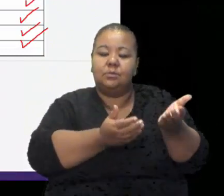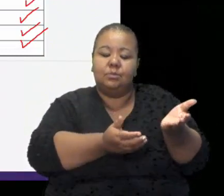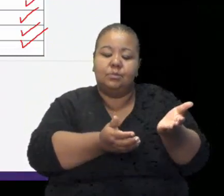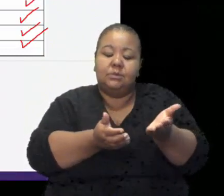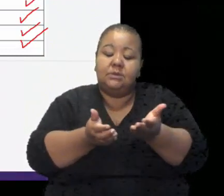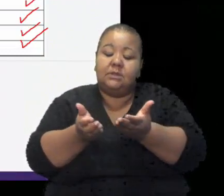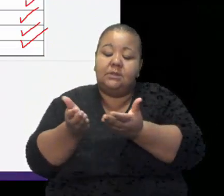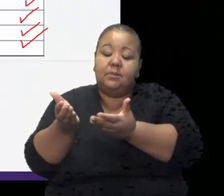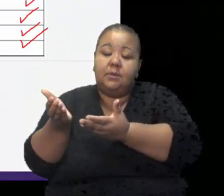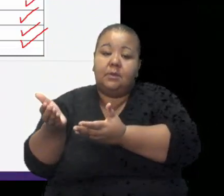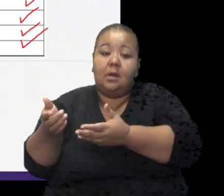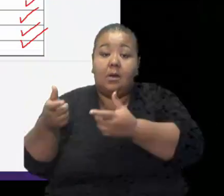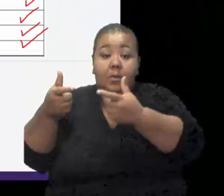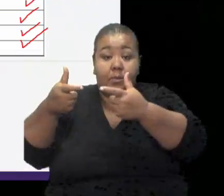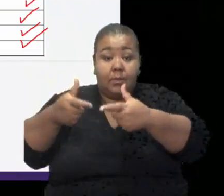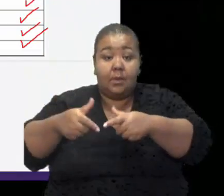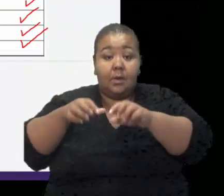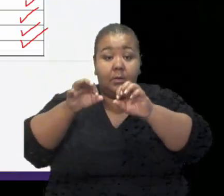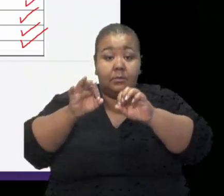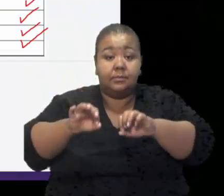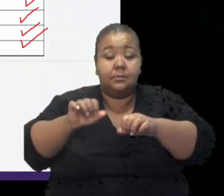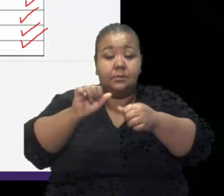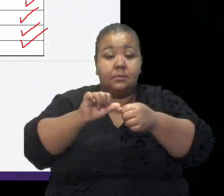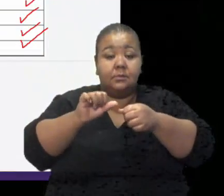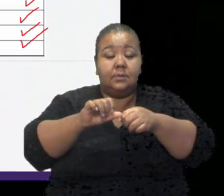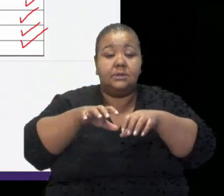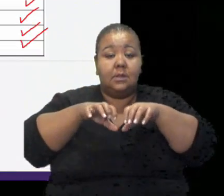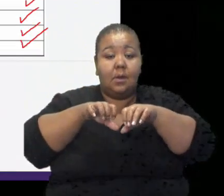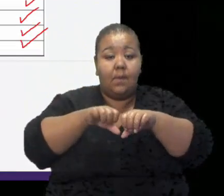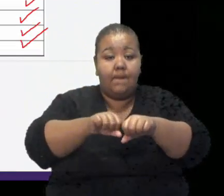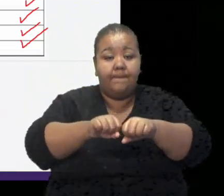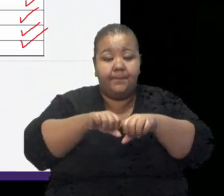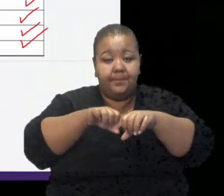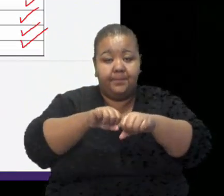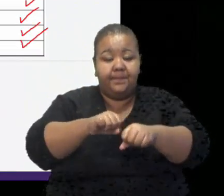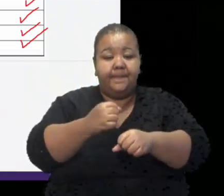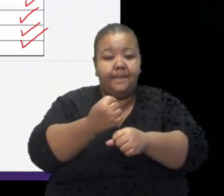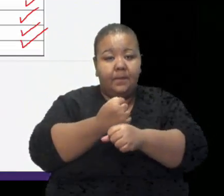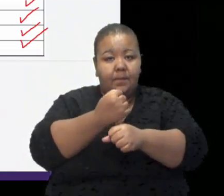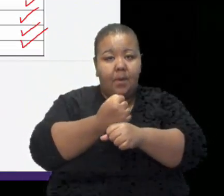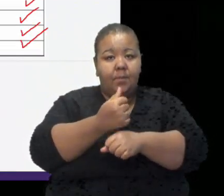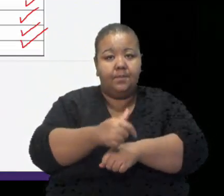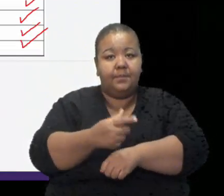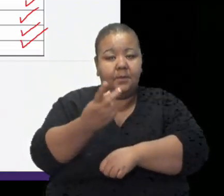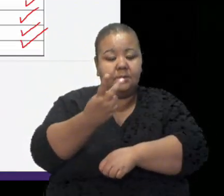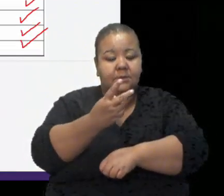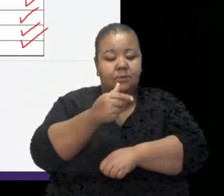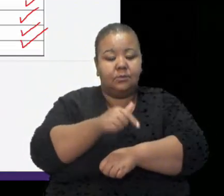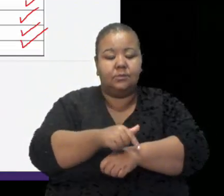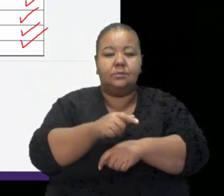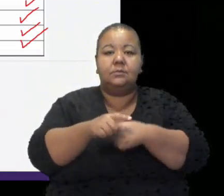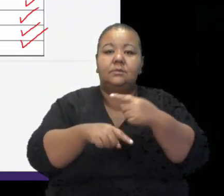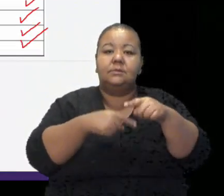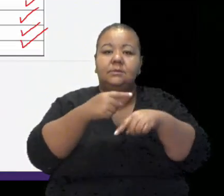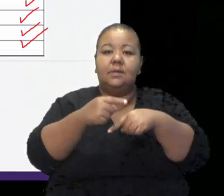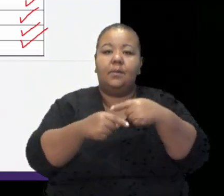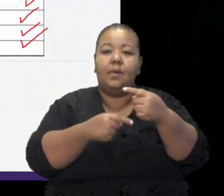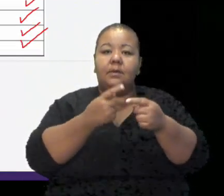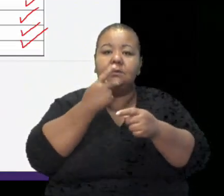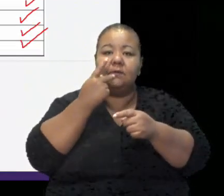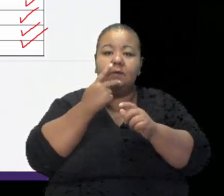transportar isso para o local adequado para fazer o pão. Olha lá, então o segundo passo do fluxograma. Depois eu vou dizer que ela está